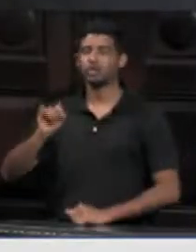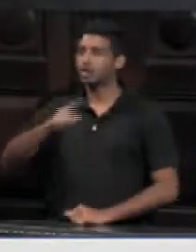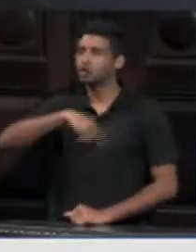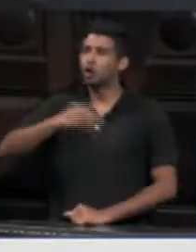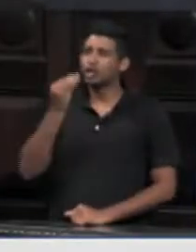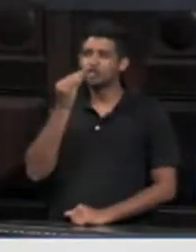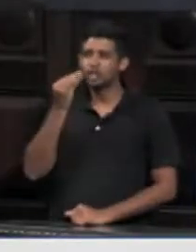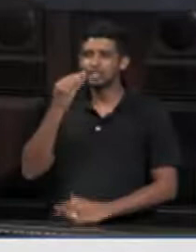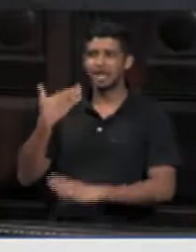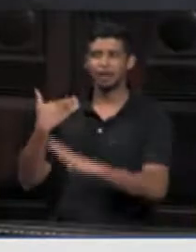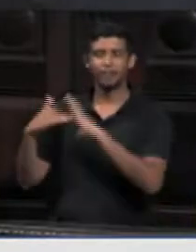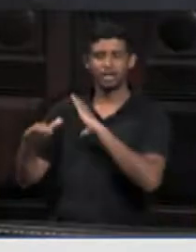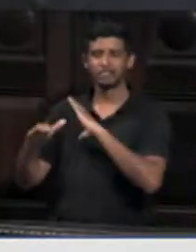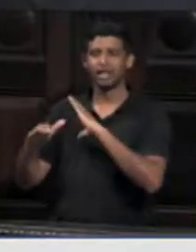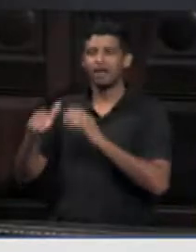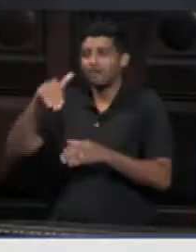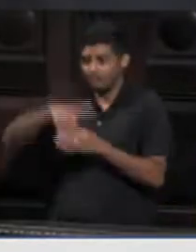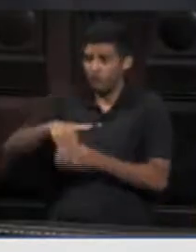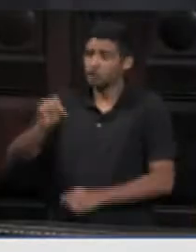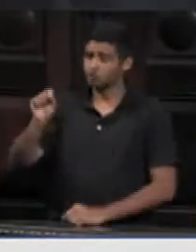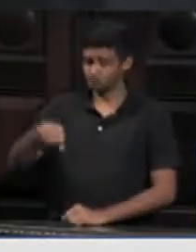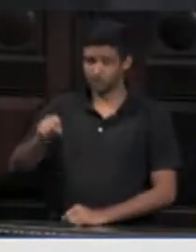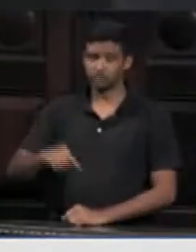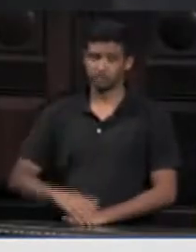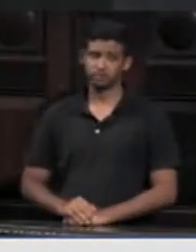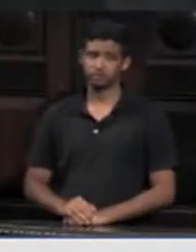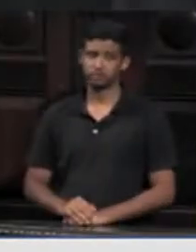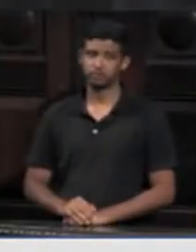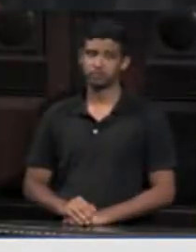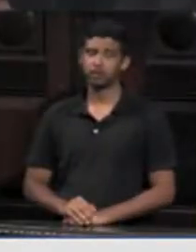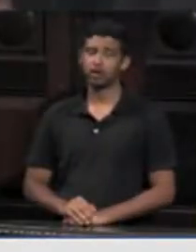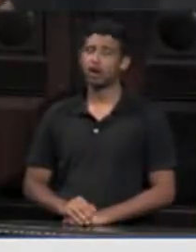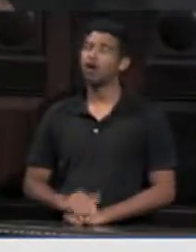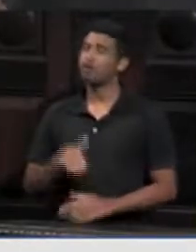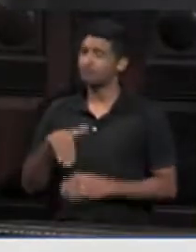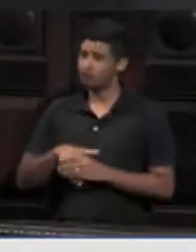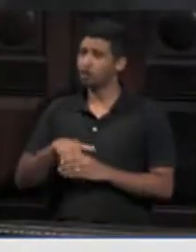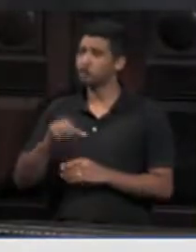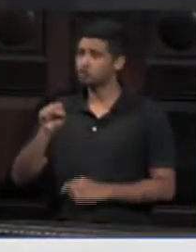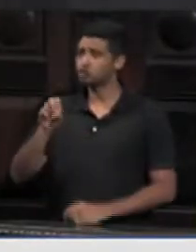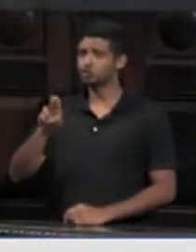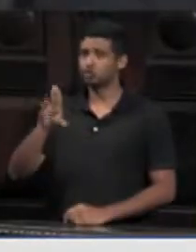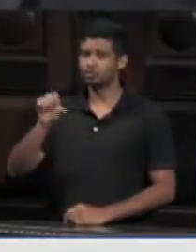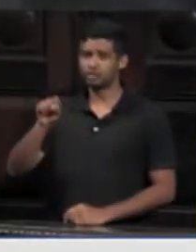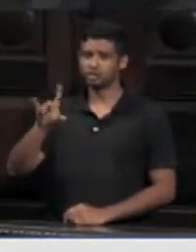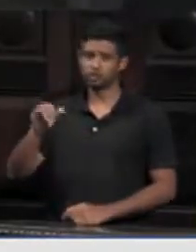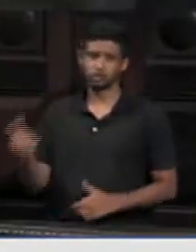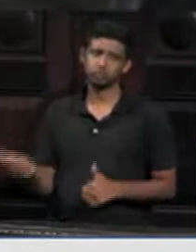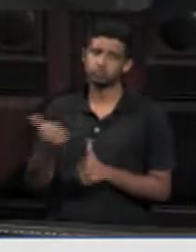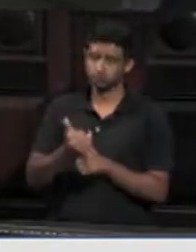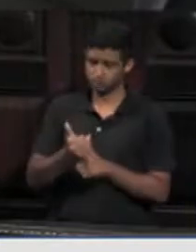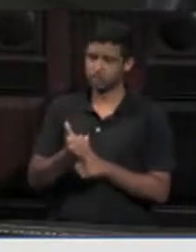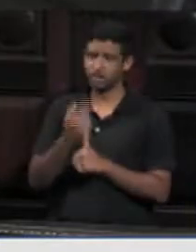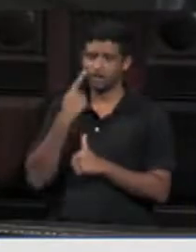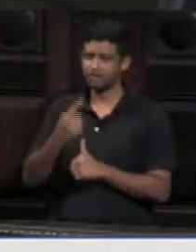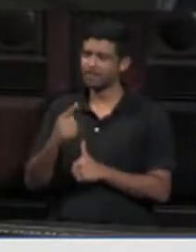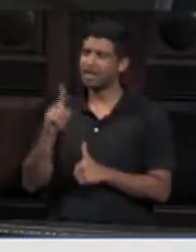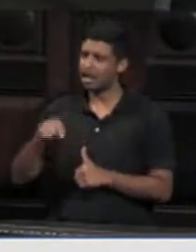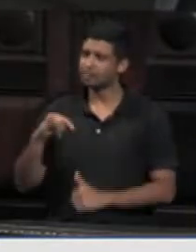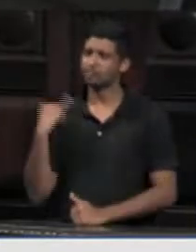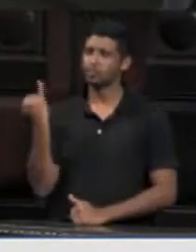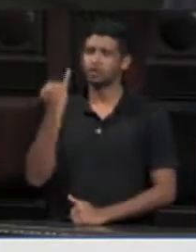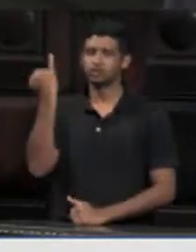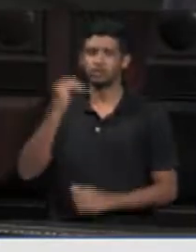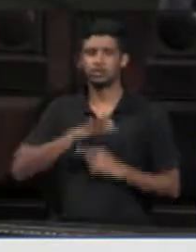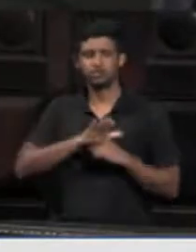encaminhar o voto sim, o voto pelo substitutivo, o voto que é importante para esse processo,